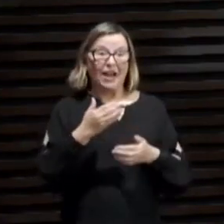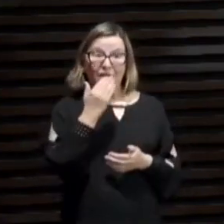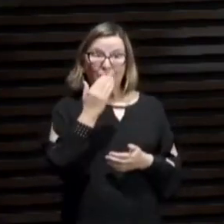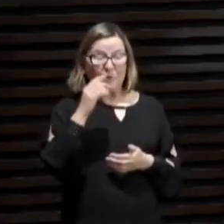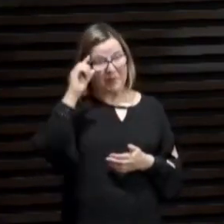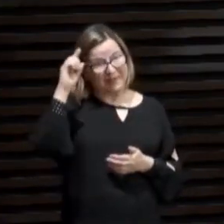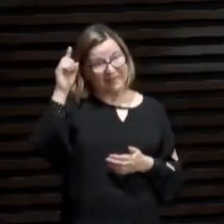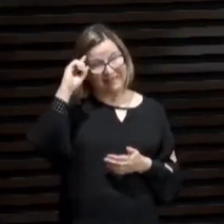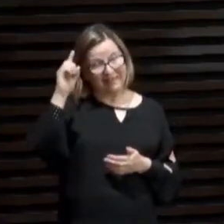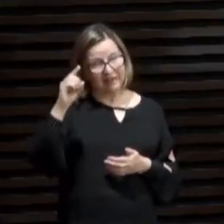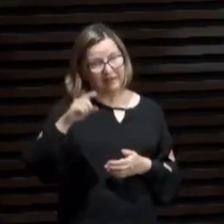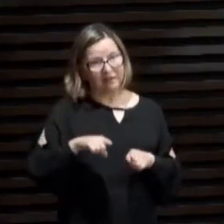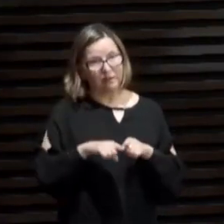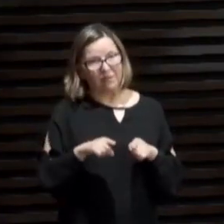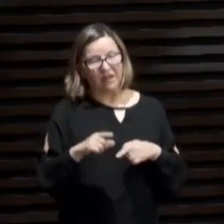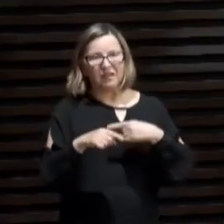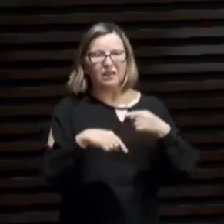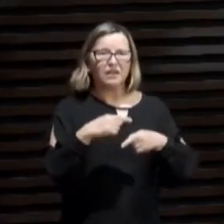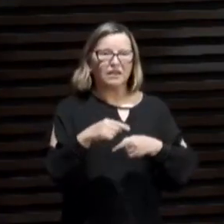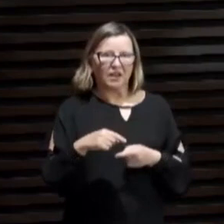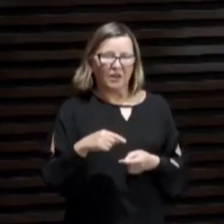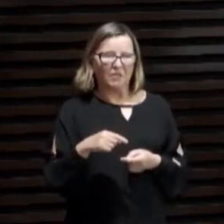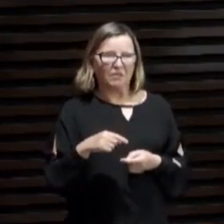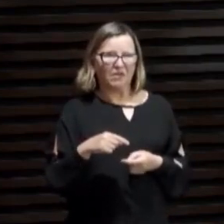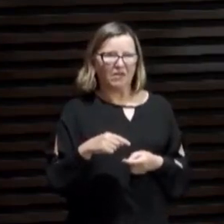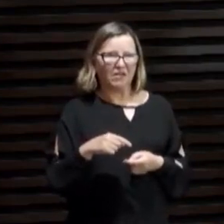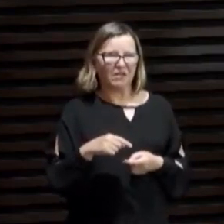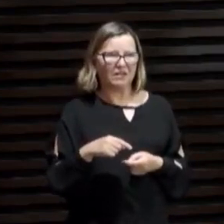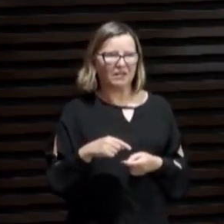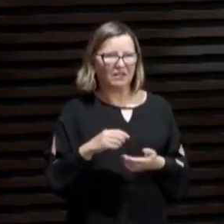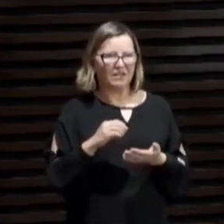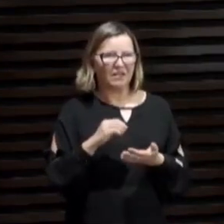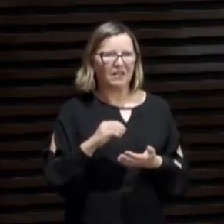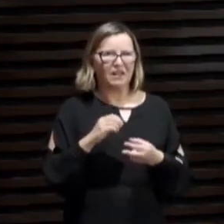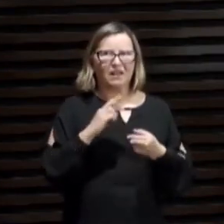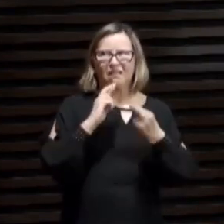dia a dia. Mas logo eles ficaram insatisfeitos.